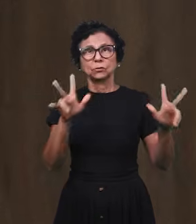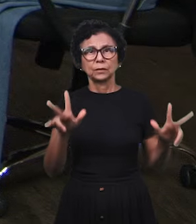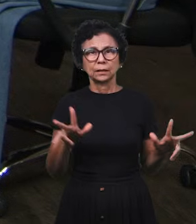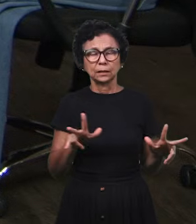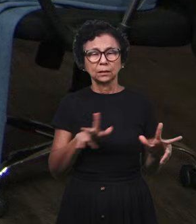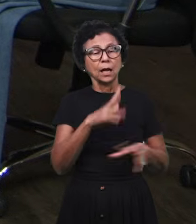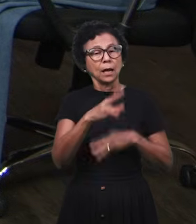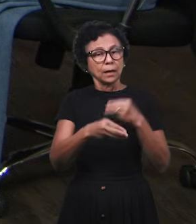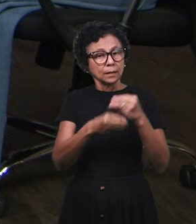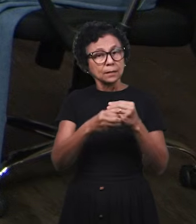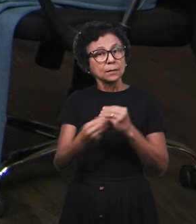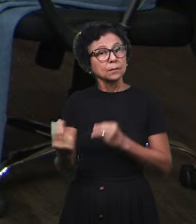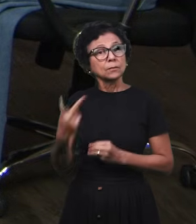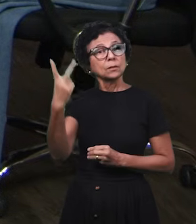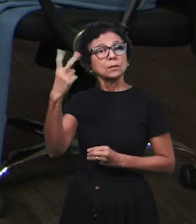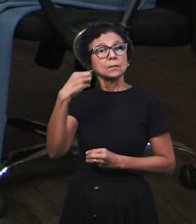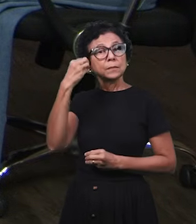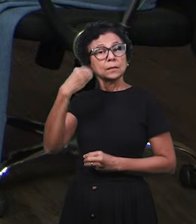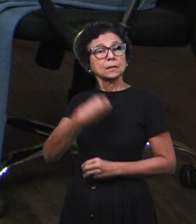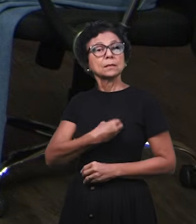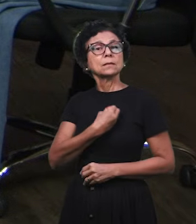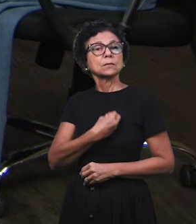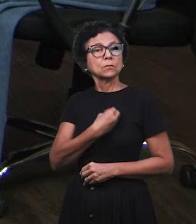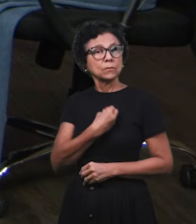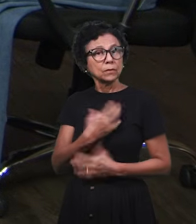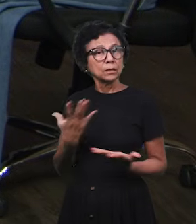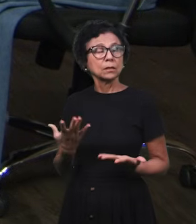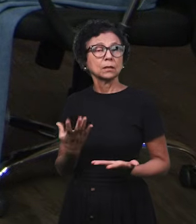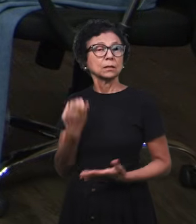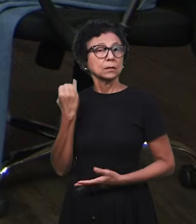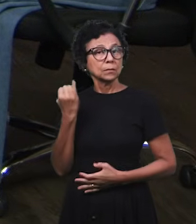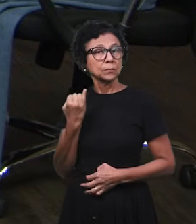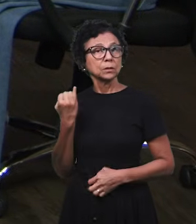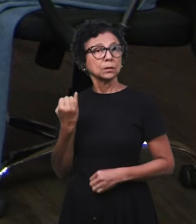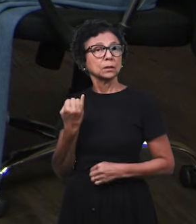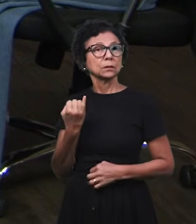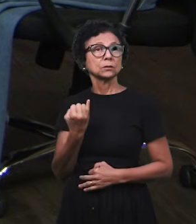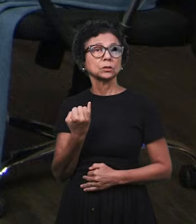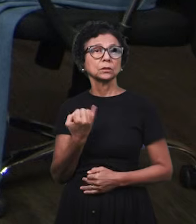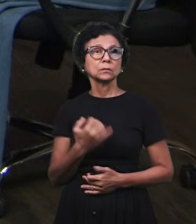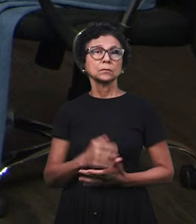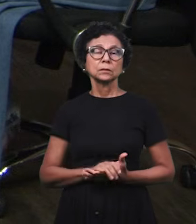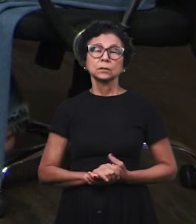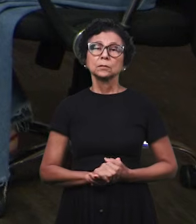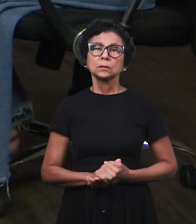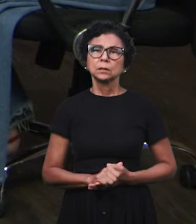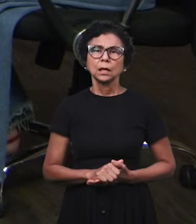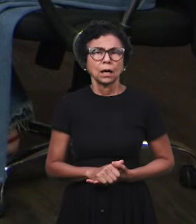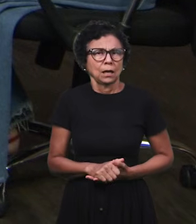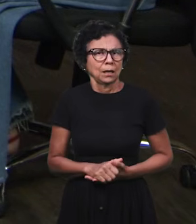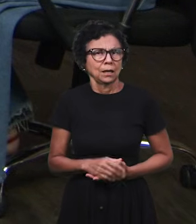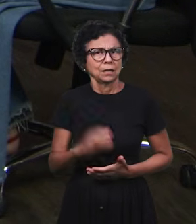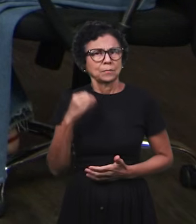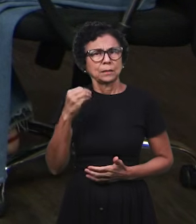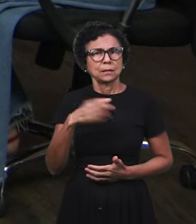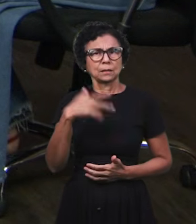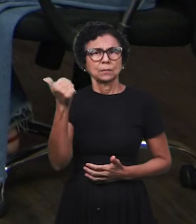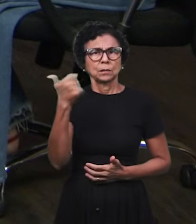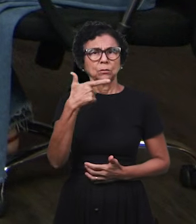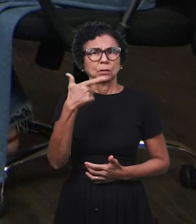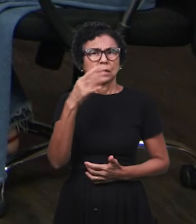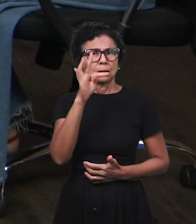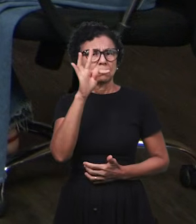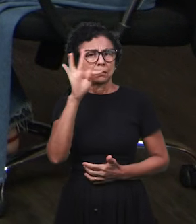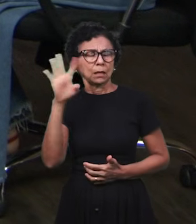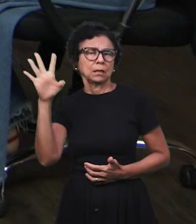conta até mais do que a teoria. É importante a gente saber o técnico, mas a experiência ela faz toda a diferença numa atuação. Então eu penso que é possível